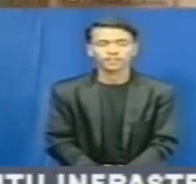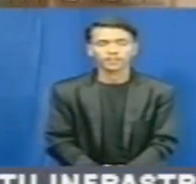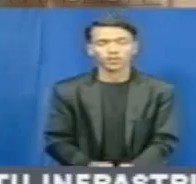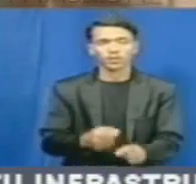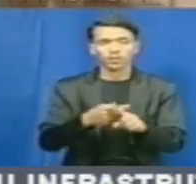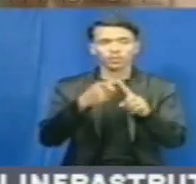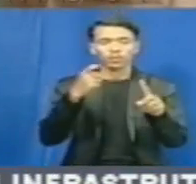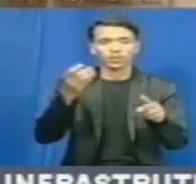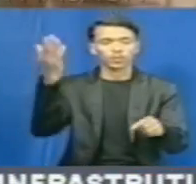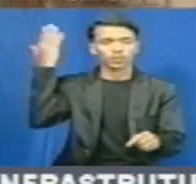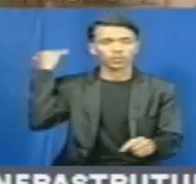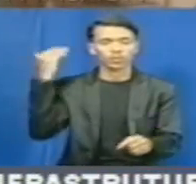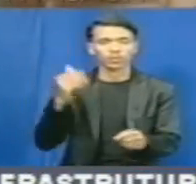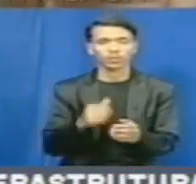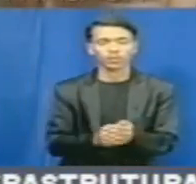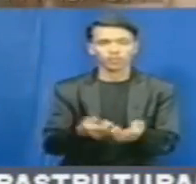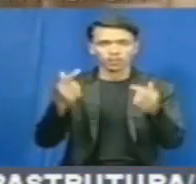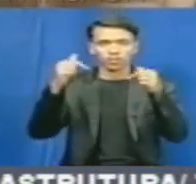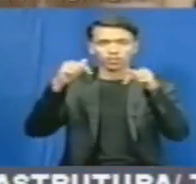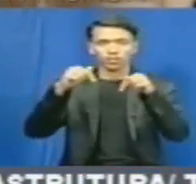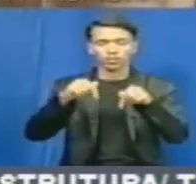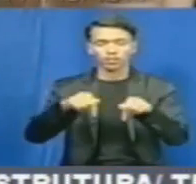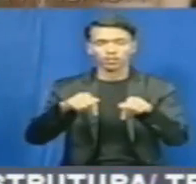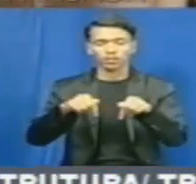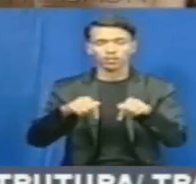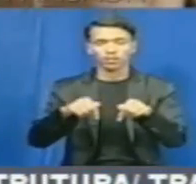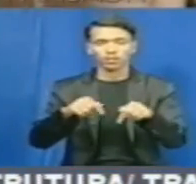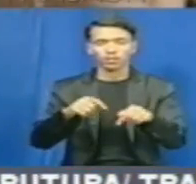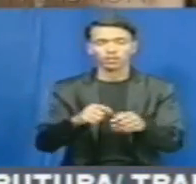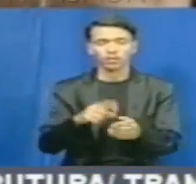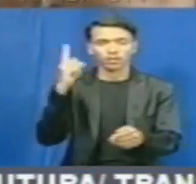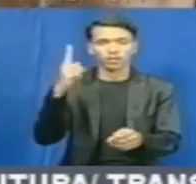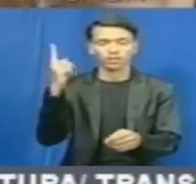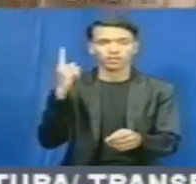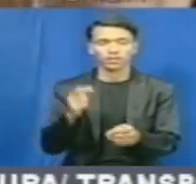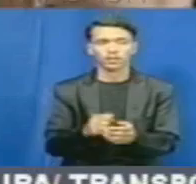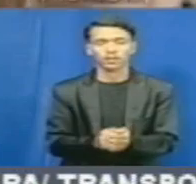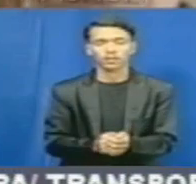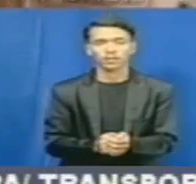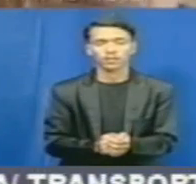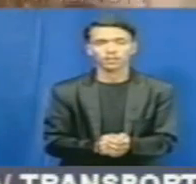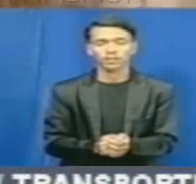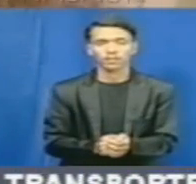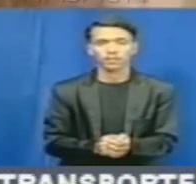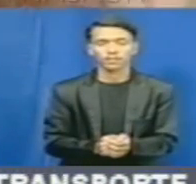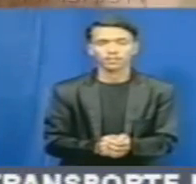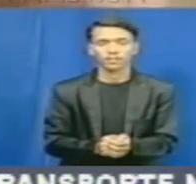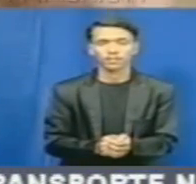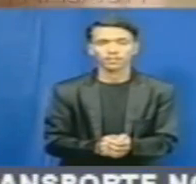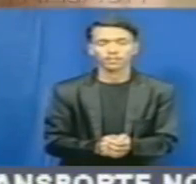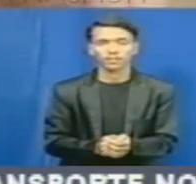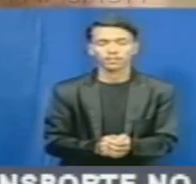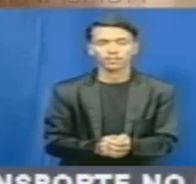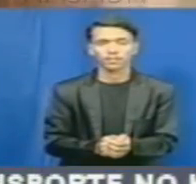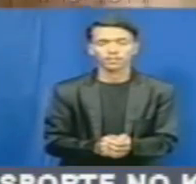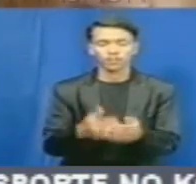sira, biara sira hon, maito, tengu potiris na kapi, suku ne, kuri saida, para ki alba.